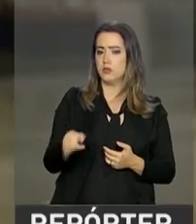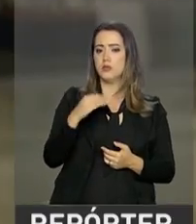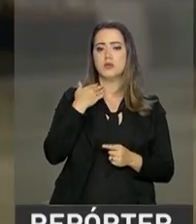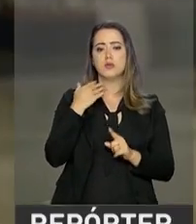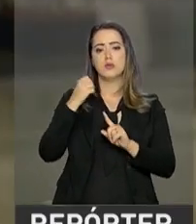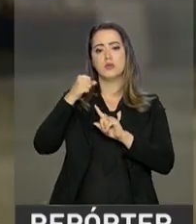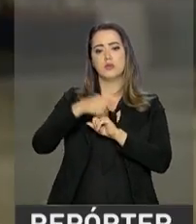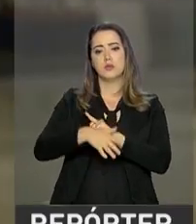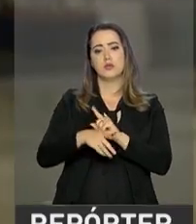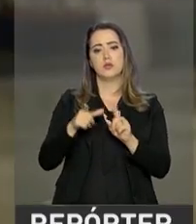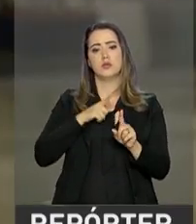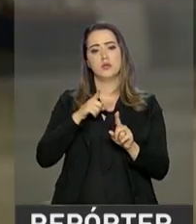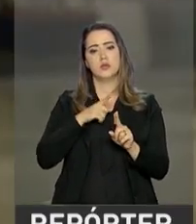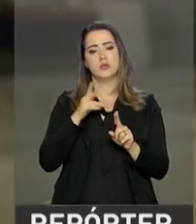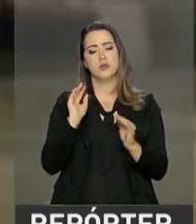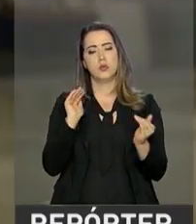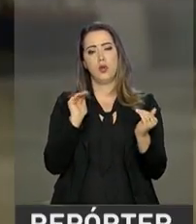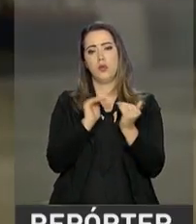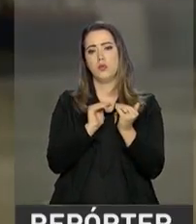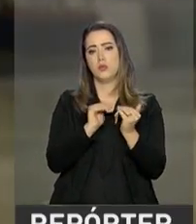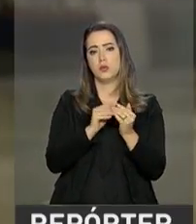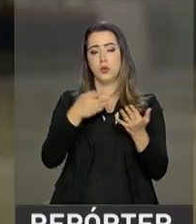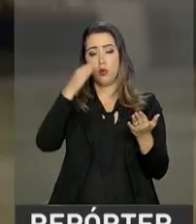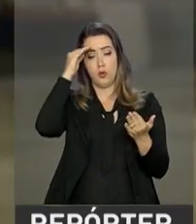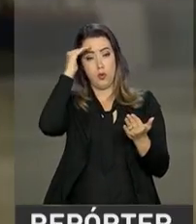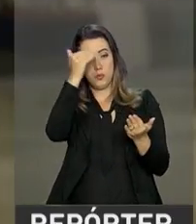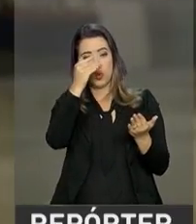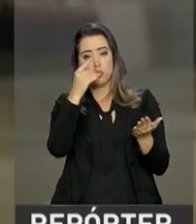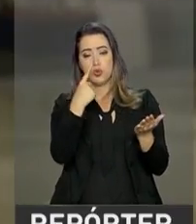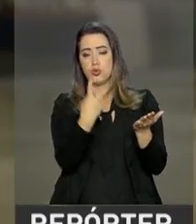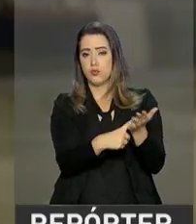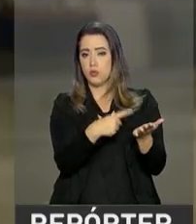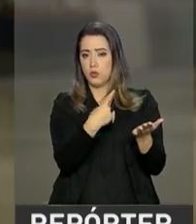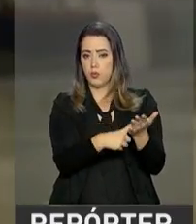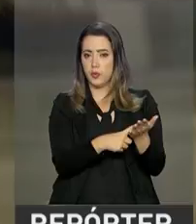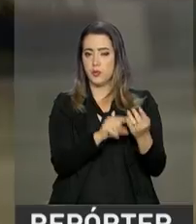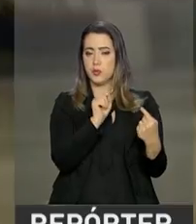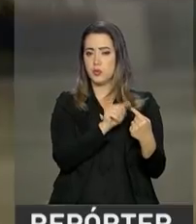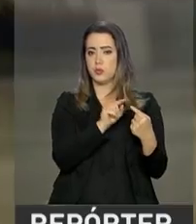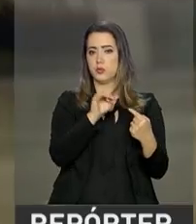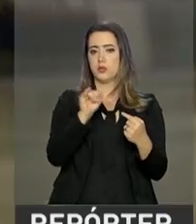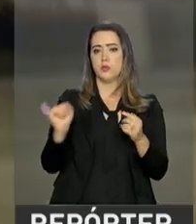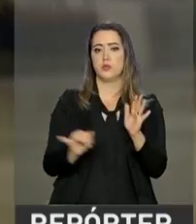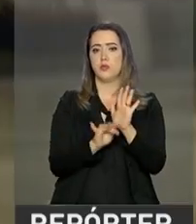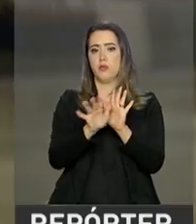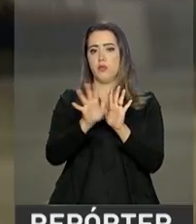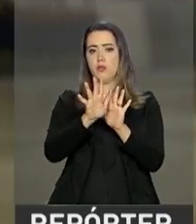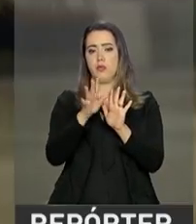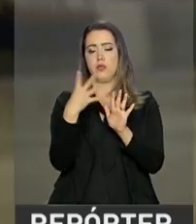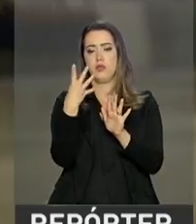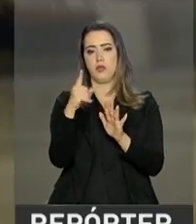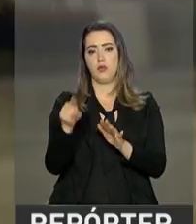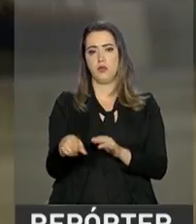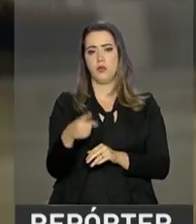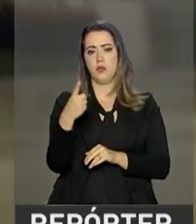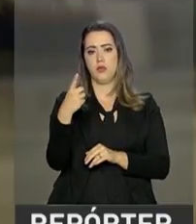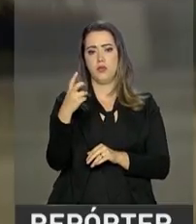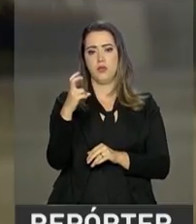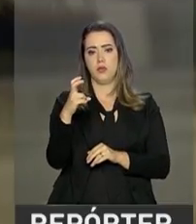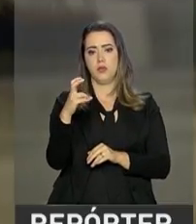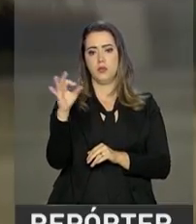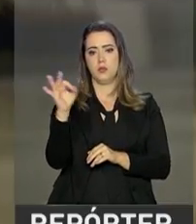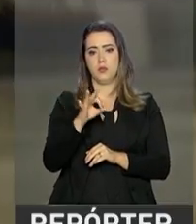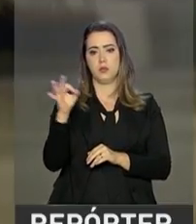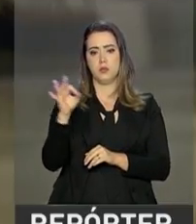banco central tem como foco o cumprimento da meta da inflação fixada em 4% e mail para este ano